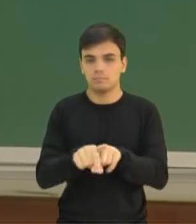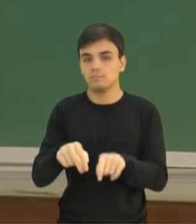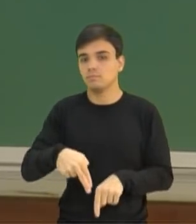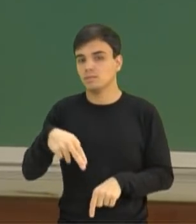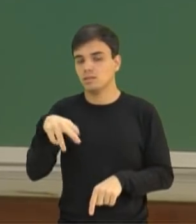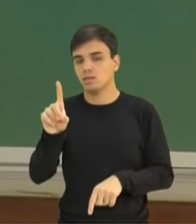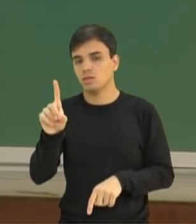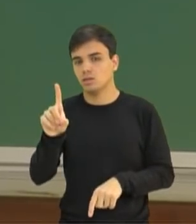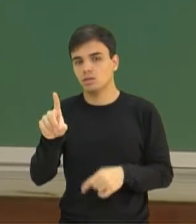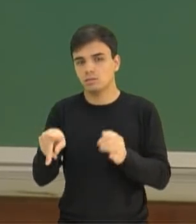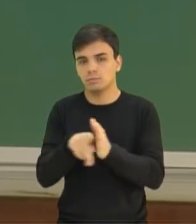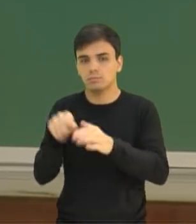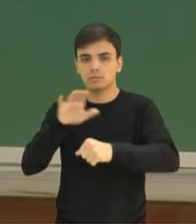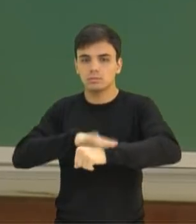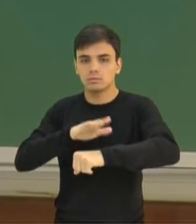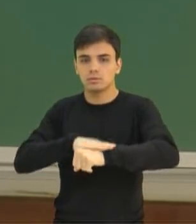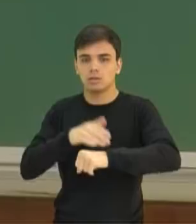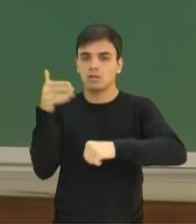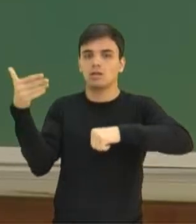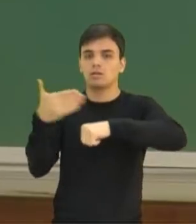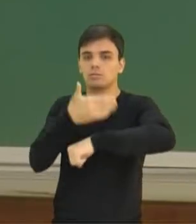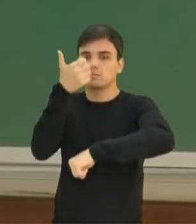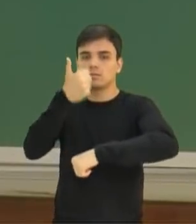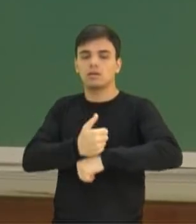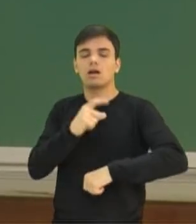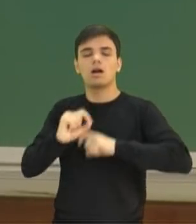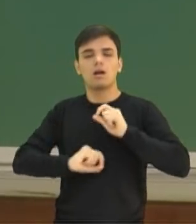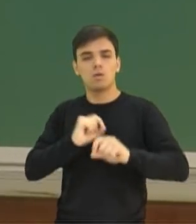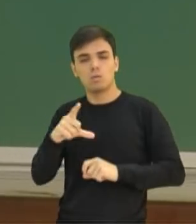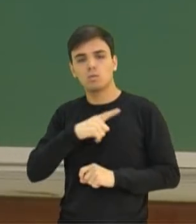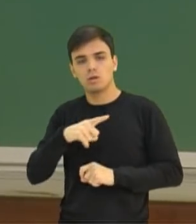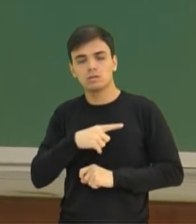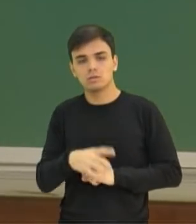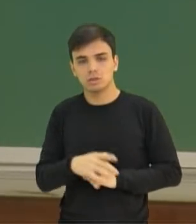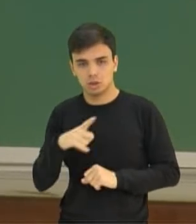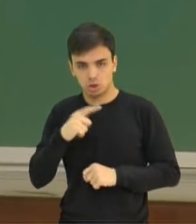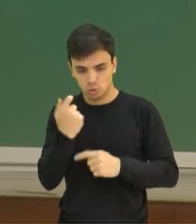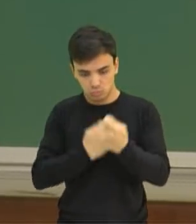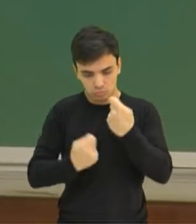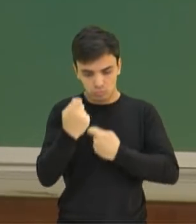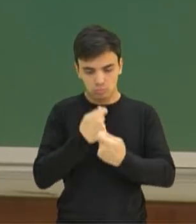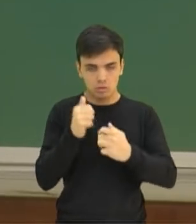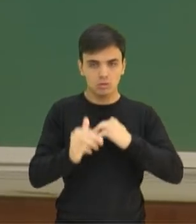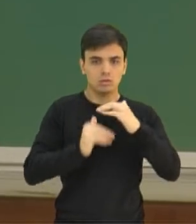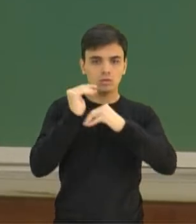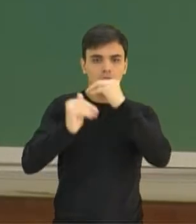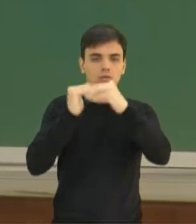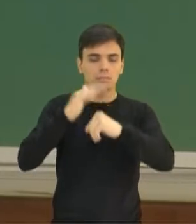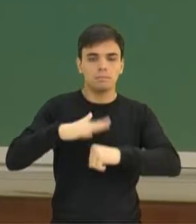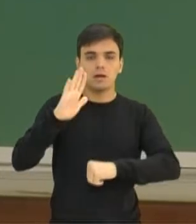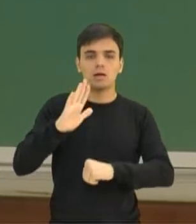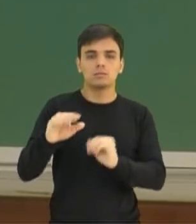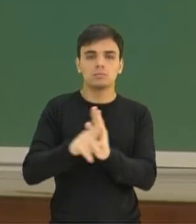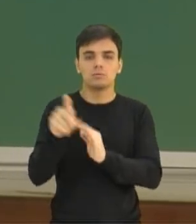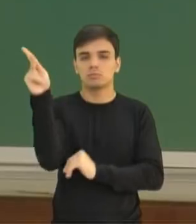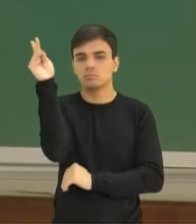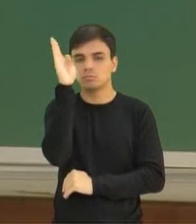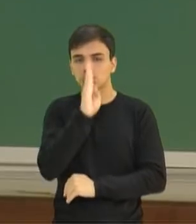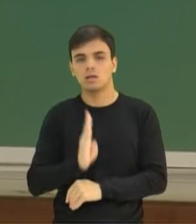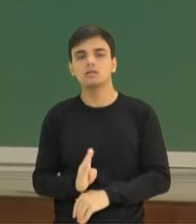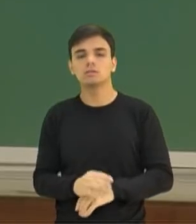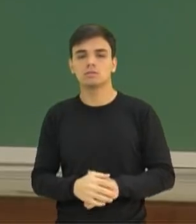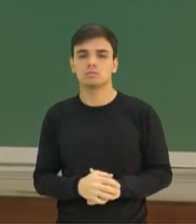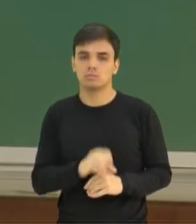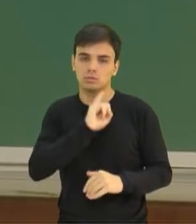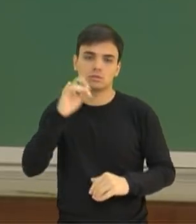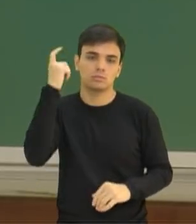Nordeste, no período colonial, como a gente já falou, tinha uma economia desenvolvida, mais desenvolvida do Brasil, se eu